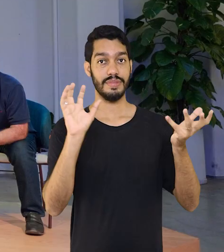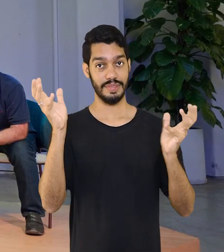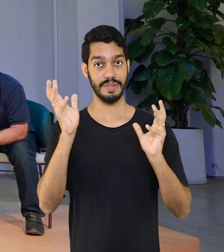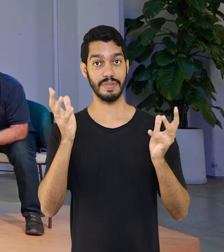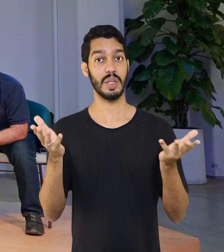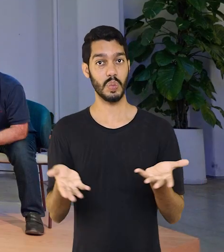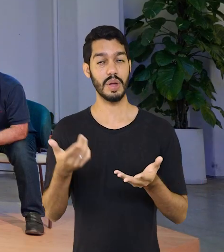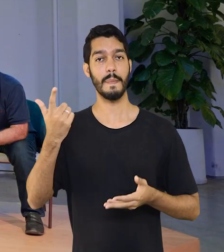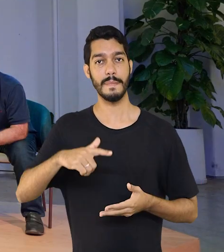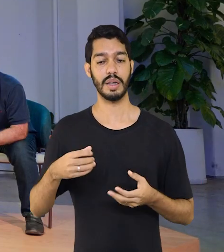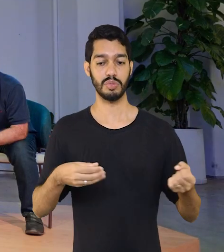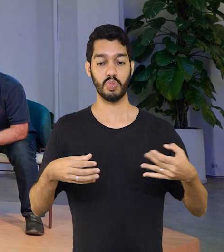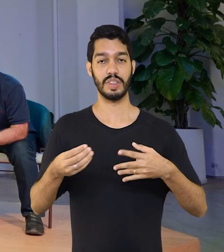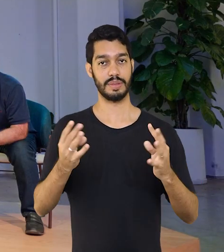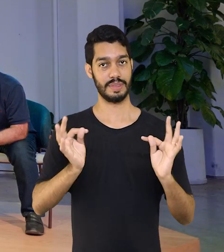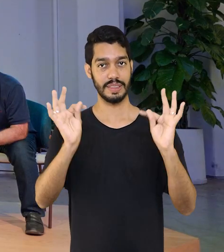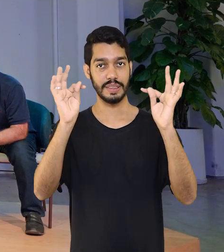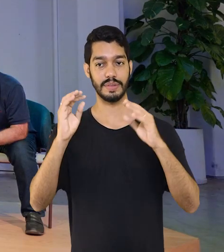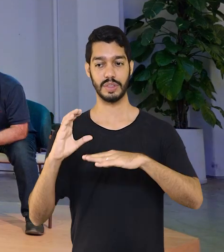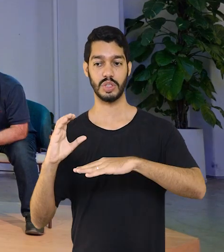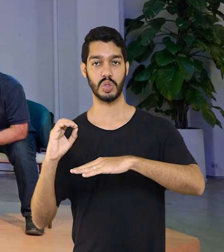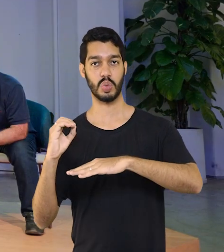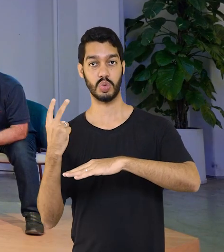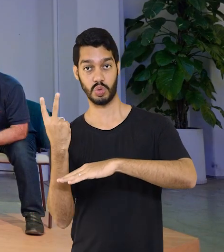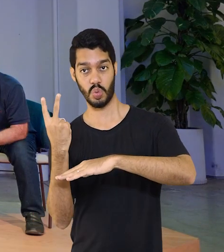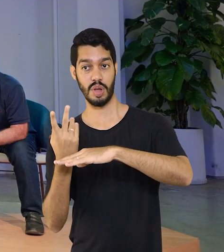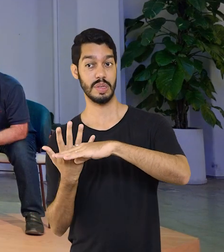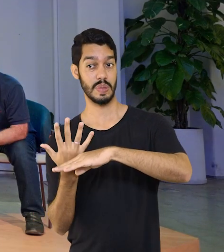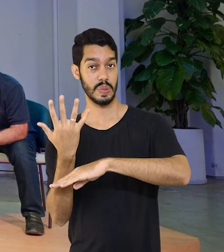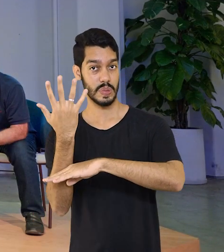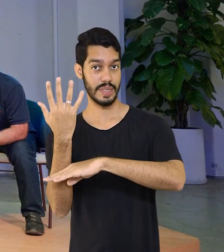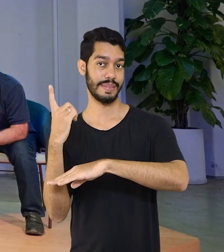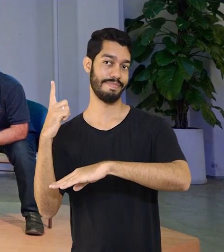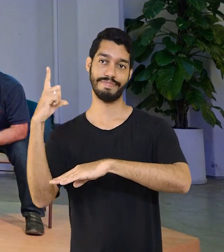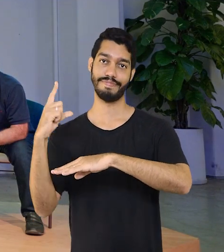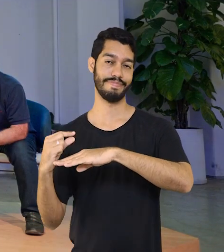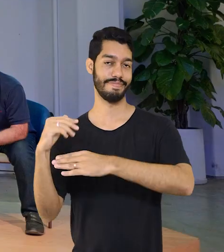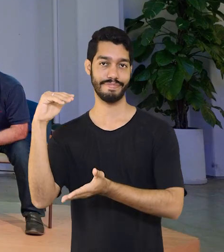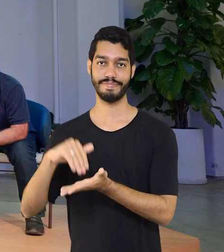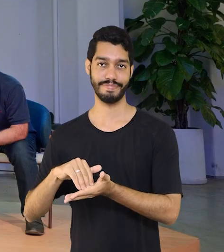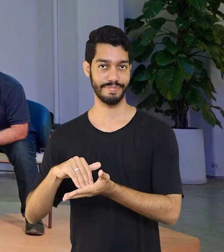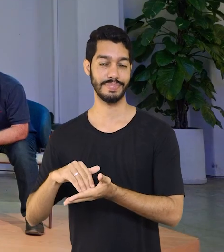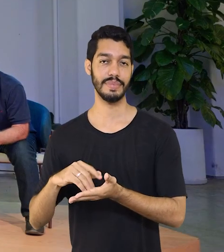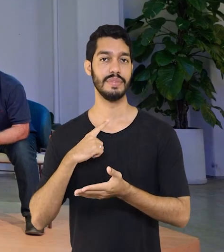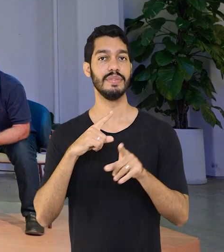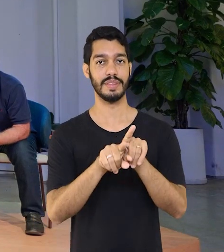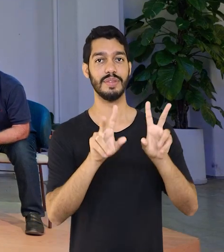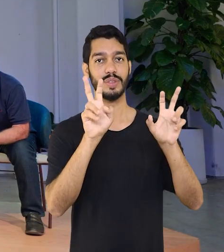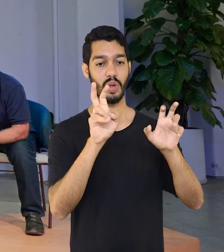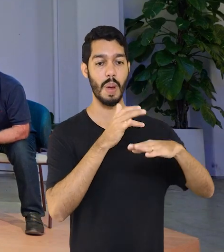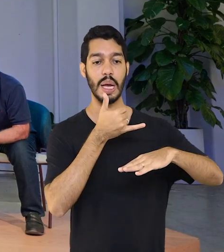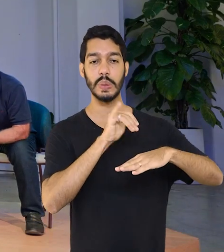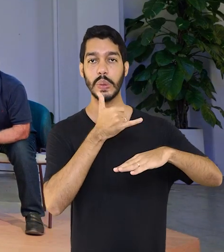mudanças climáticas para trazer uma discussão de inovação tecnológica, ou seja, descarbonização do transporte ela é muito baseada hoje em dia, as principais discussões sobre